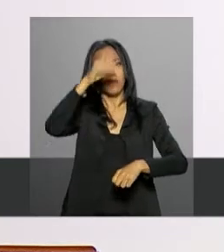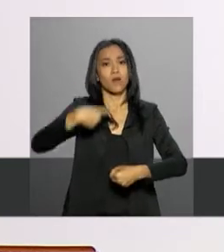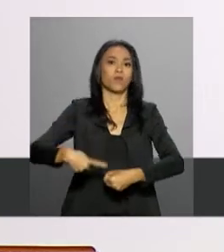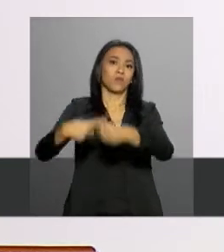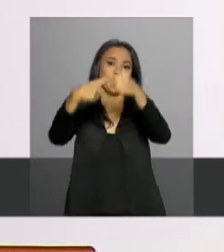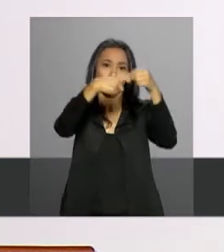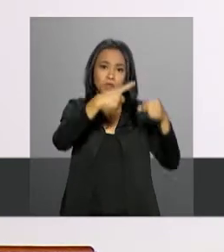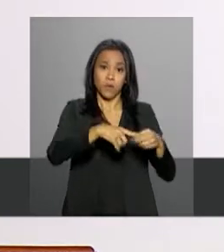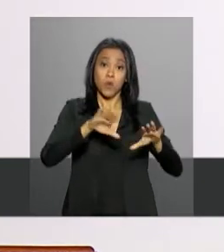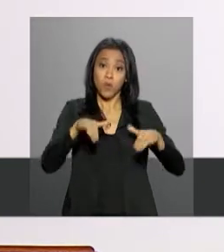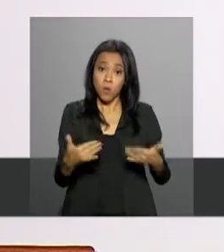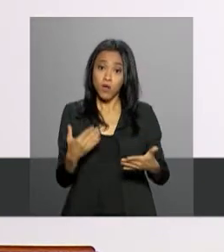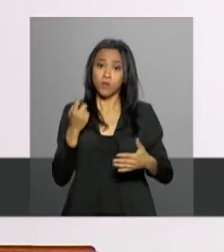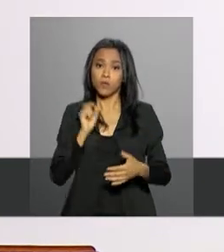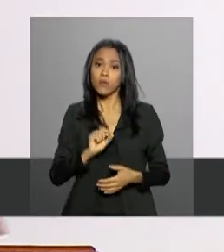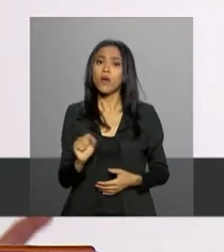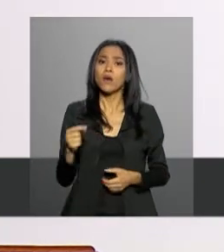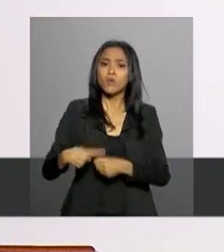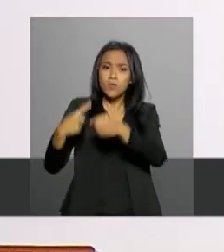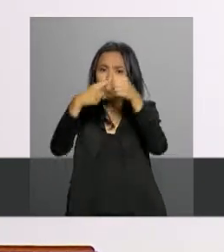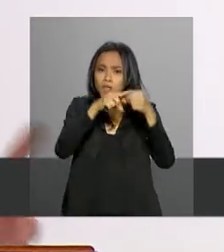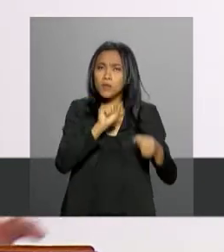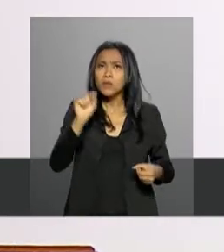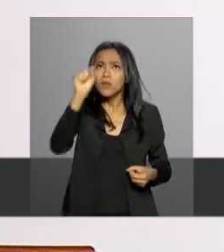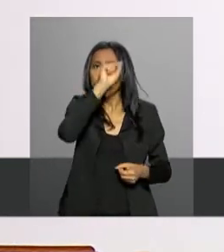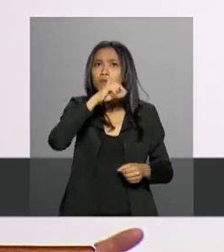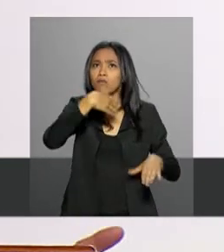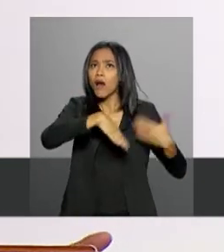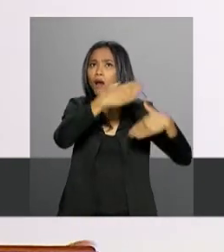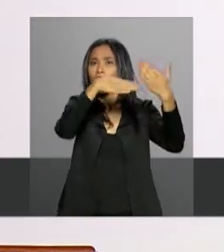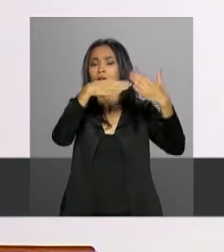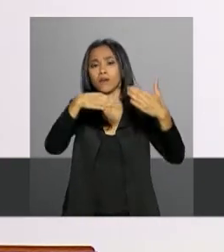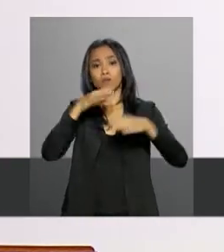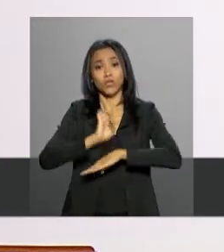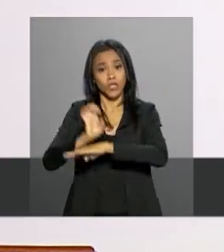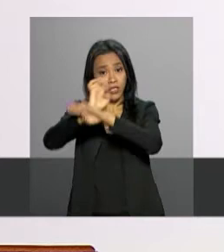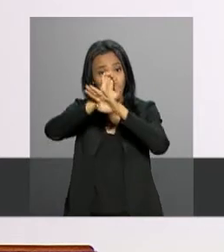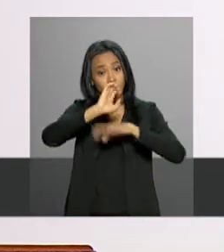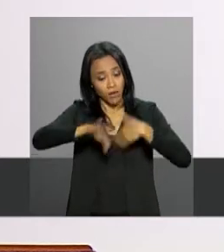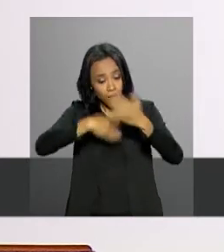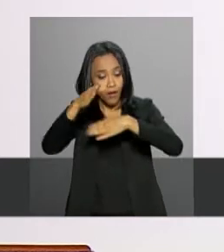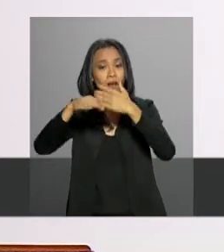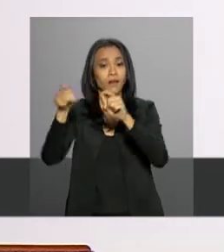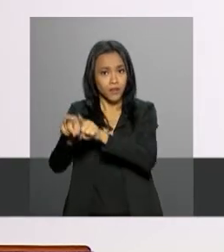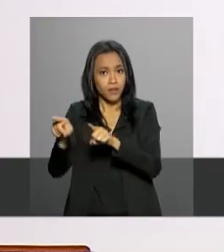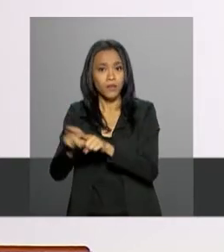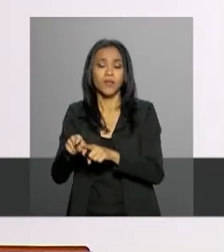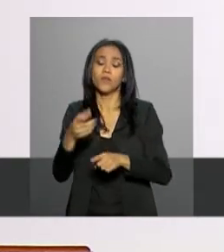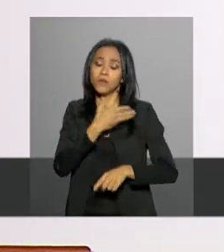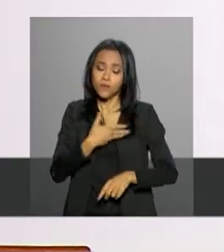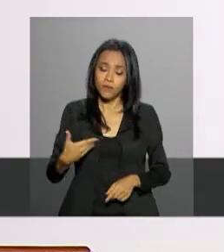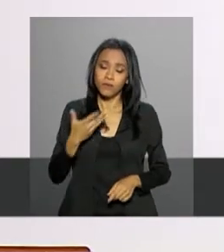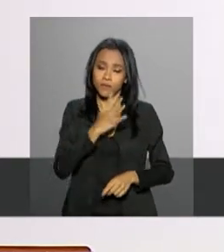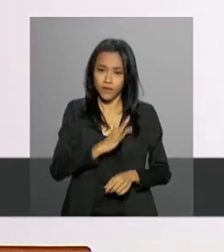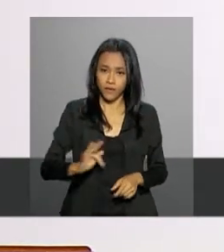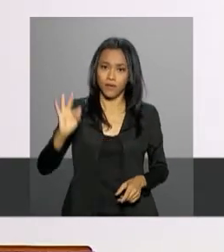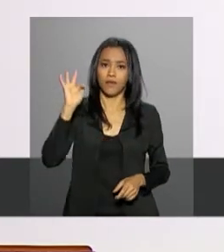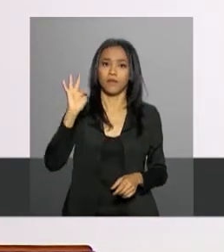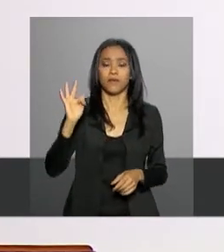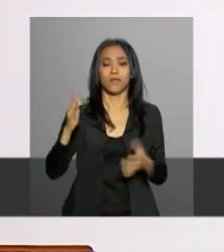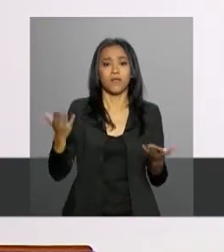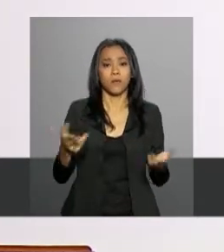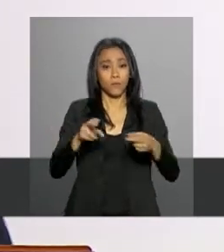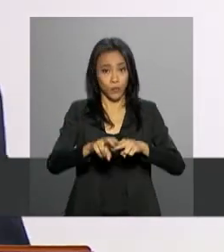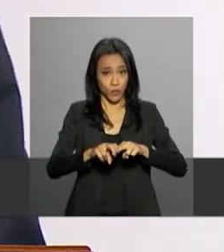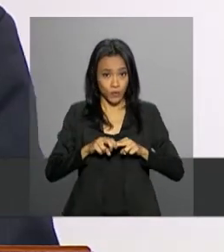municípios crescem prosperam prosperam os estados e prospera a união a federal não é por